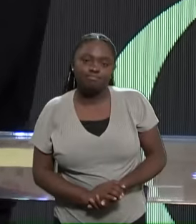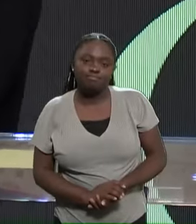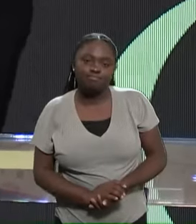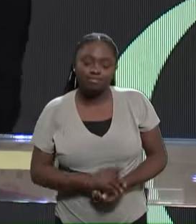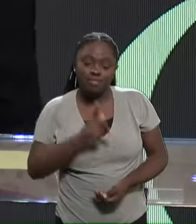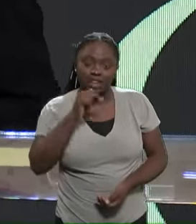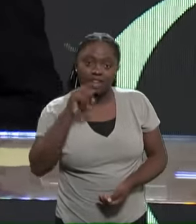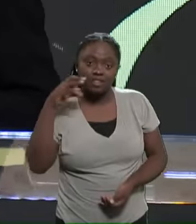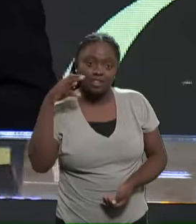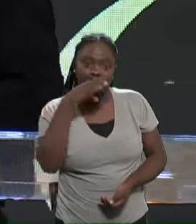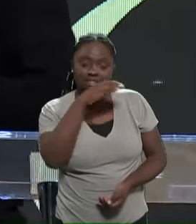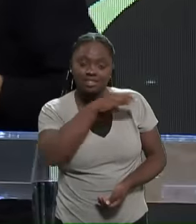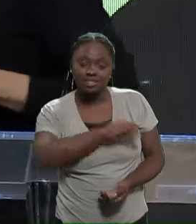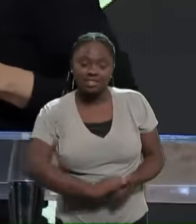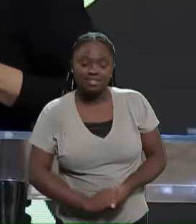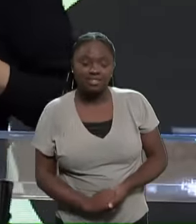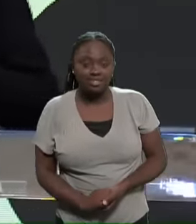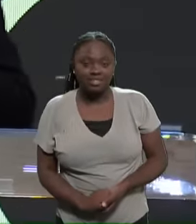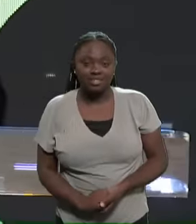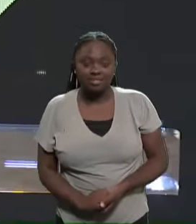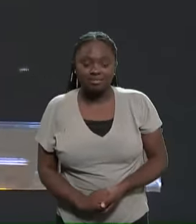morna ainda.